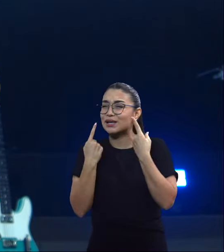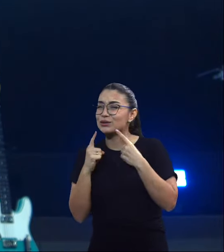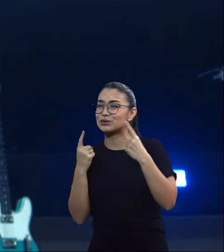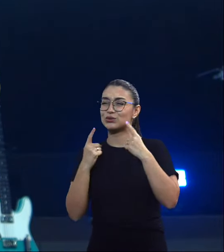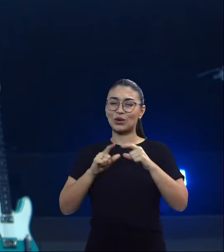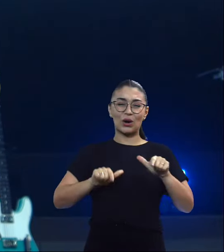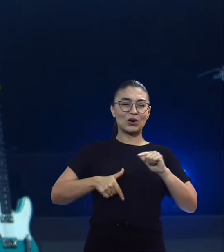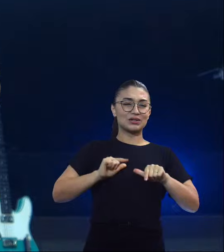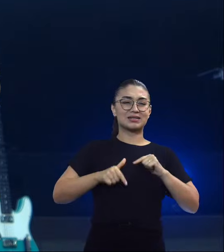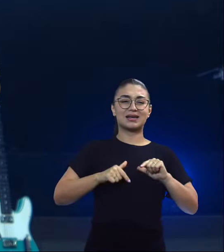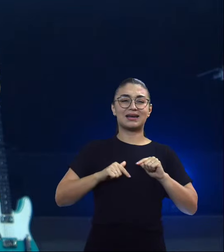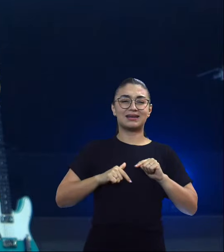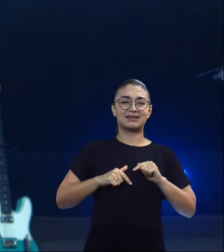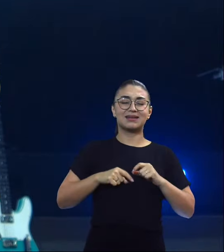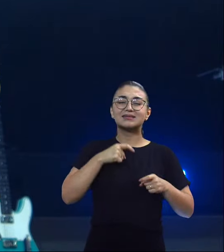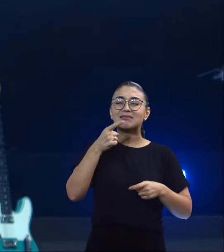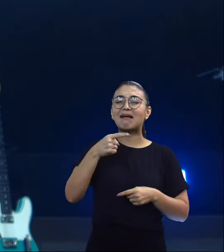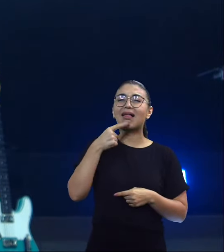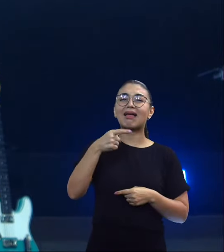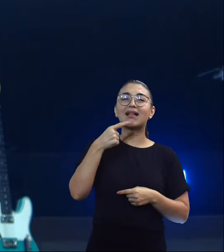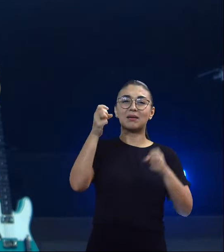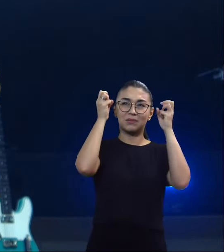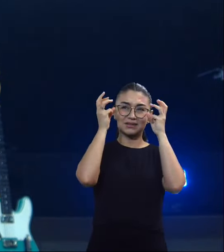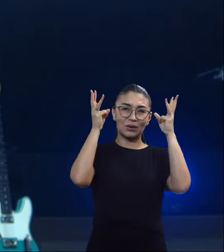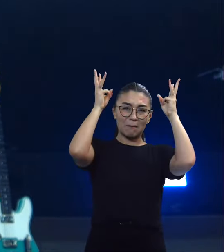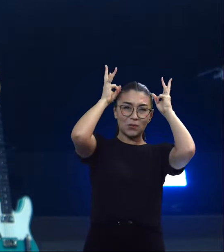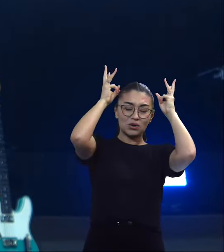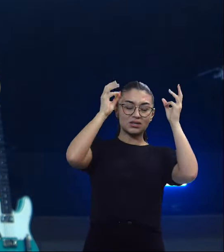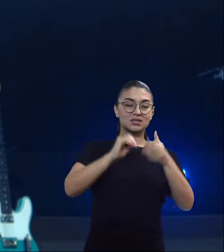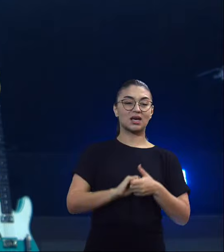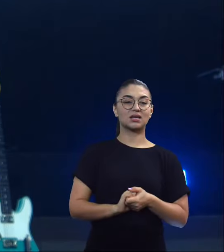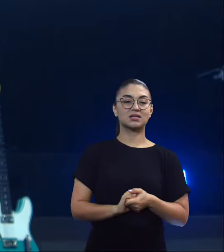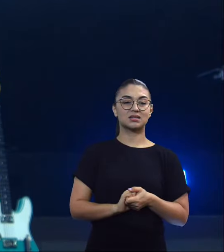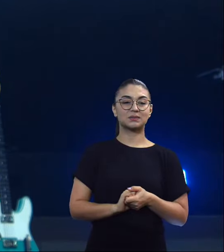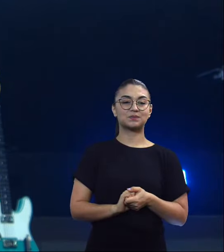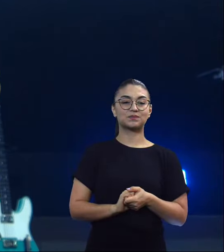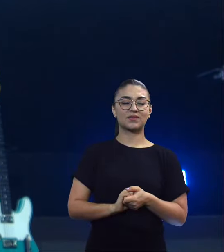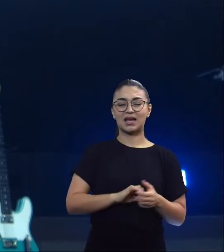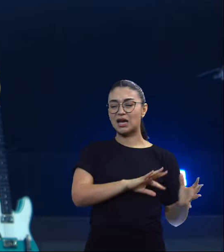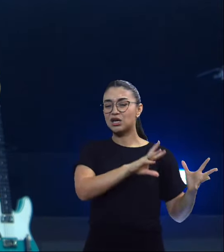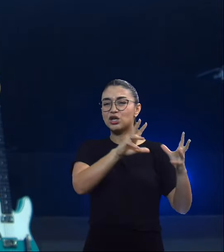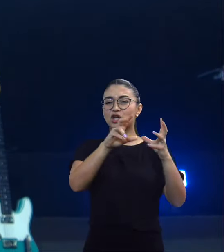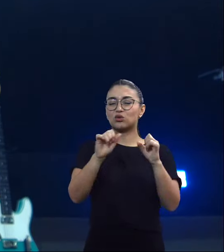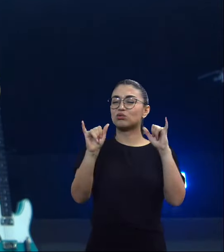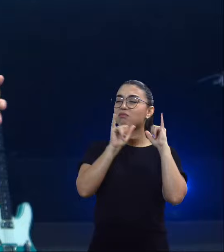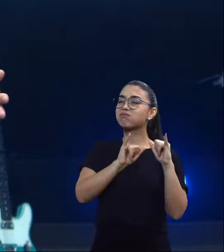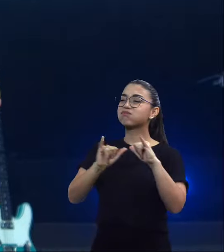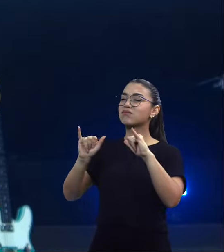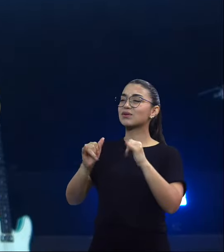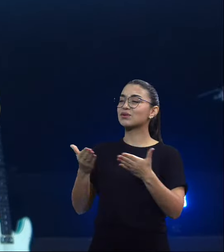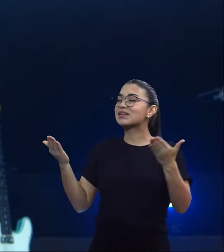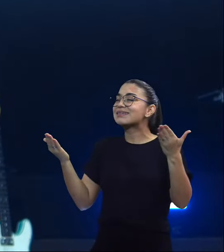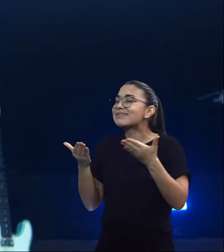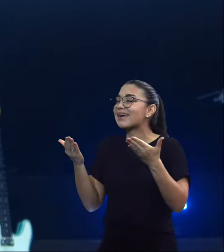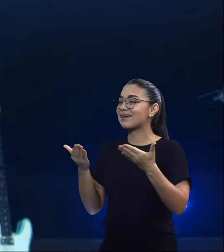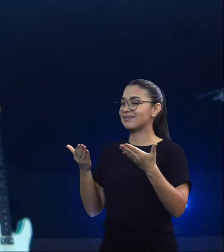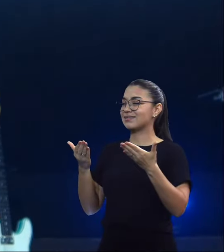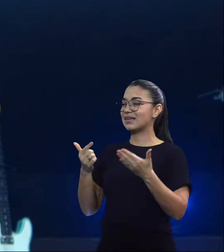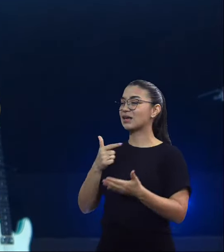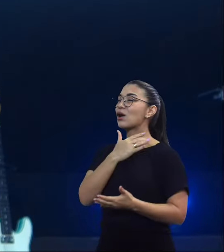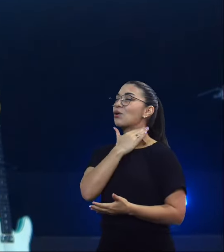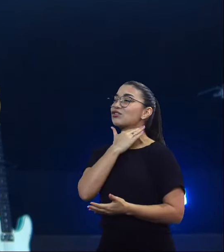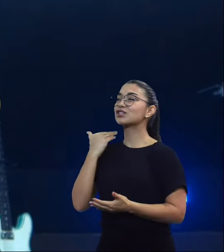israelitas queixaram-se contra Moisés e contra Arão. E toda a comunidade lhes disse: quem dera tivéssemos morrido